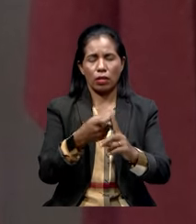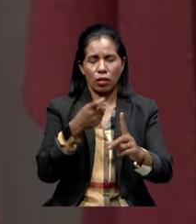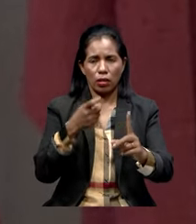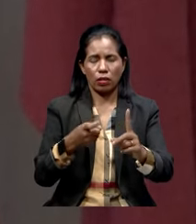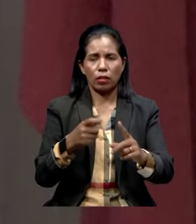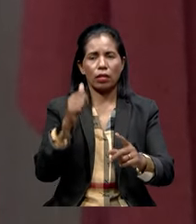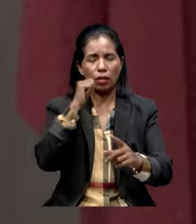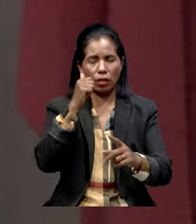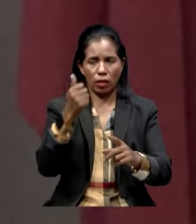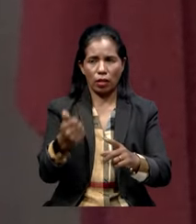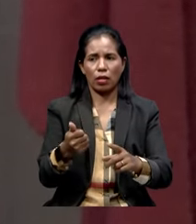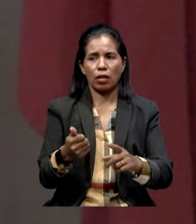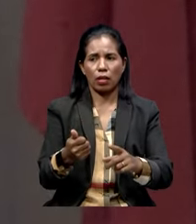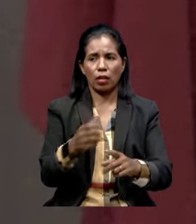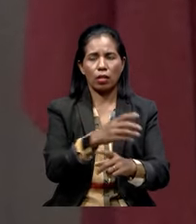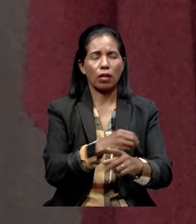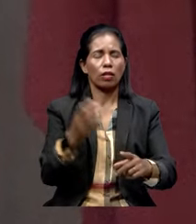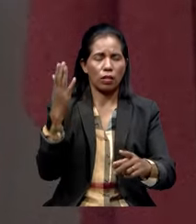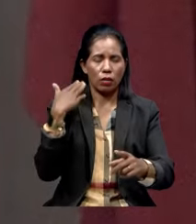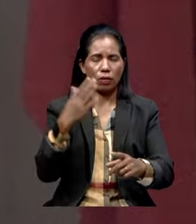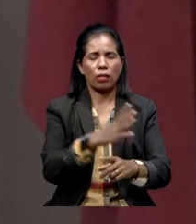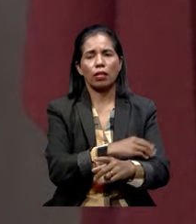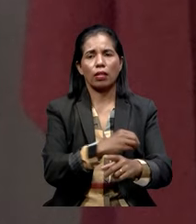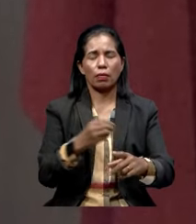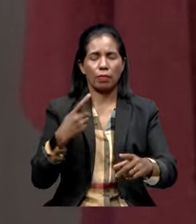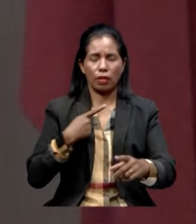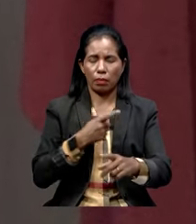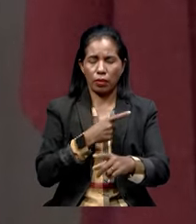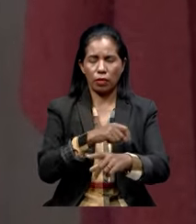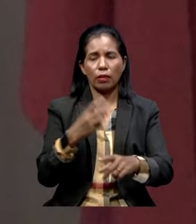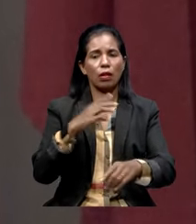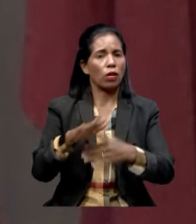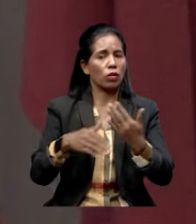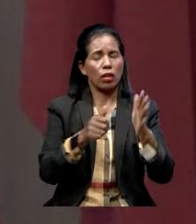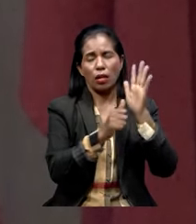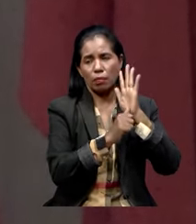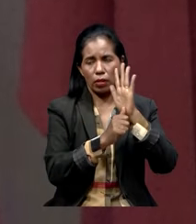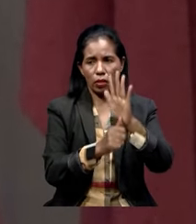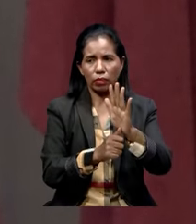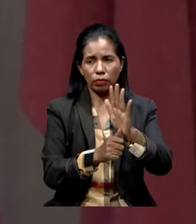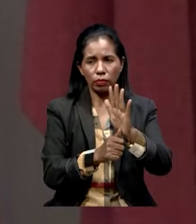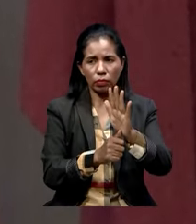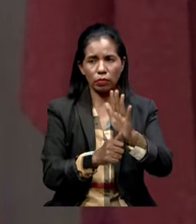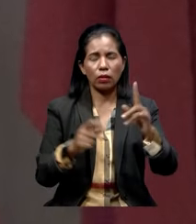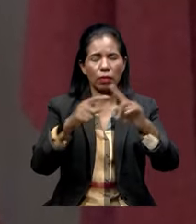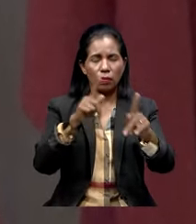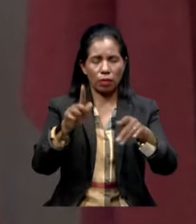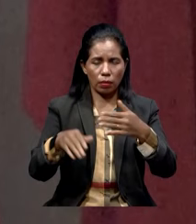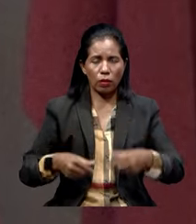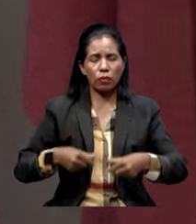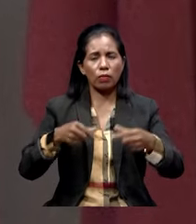manhã, antes dessa sessão plenária, os representantes do povo, com